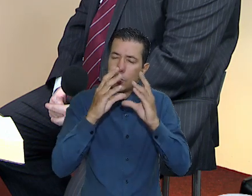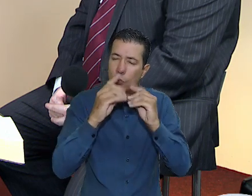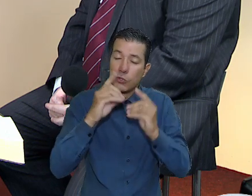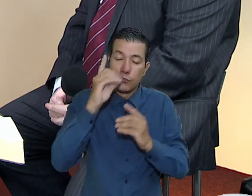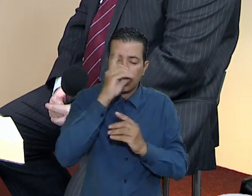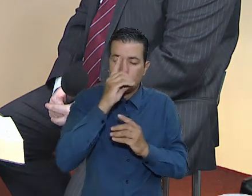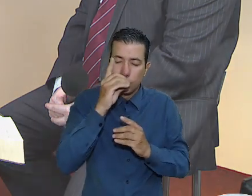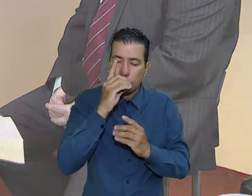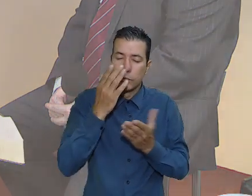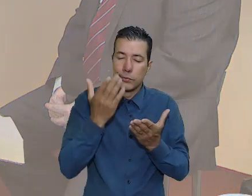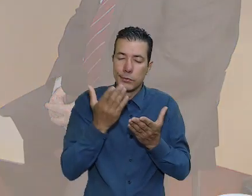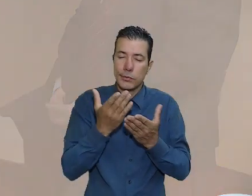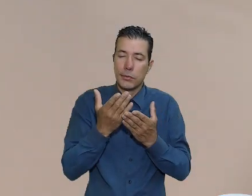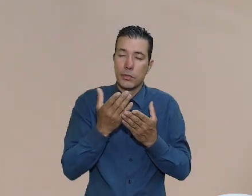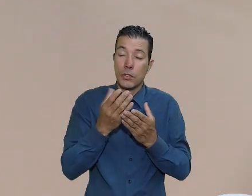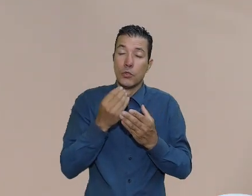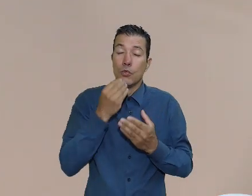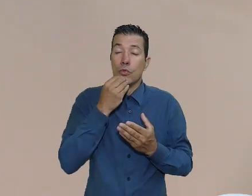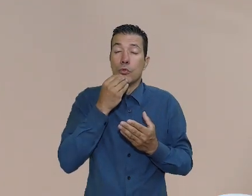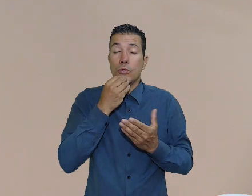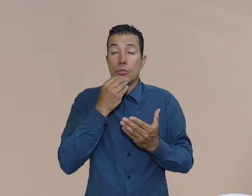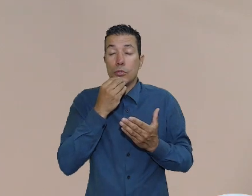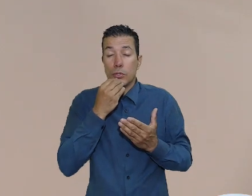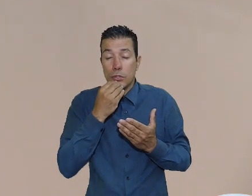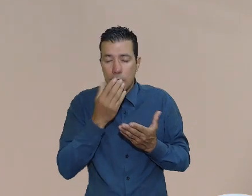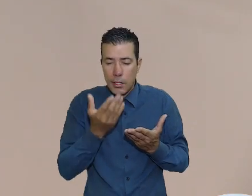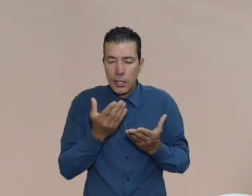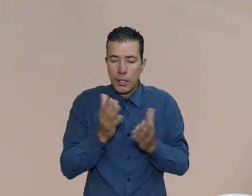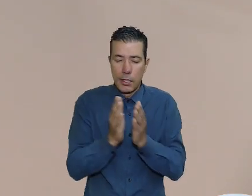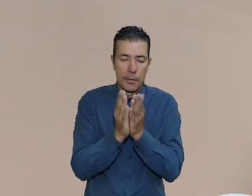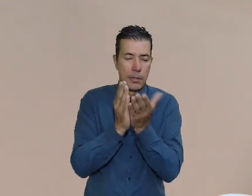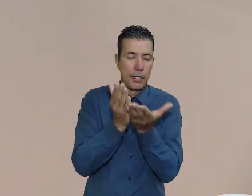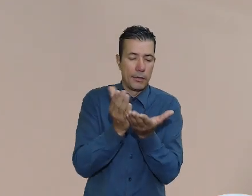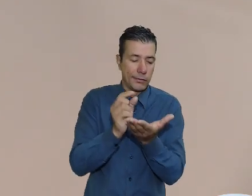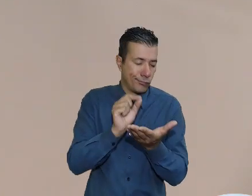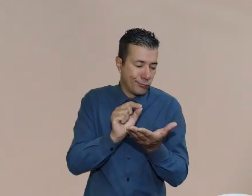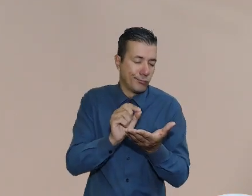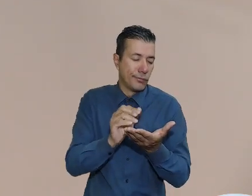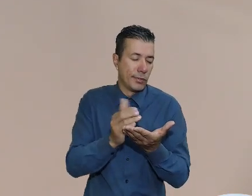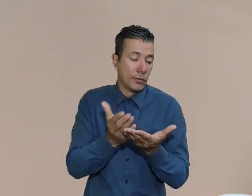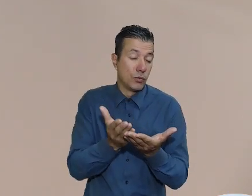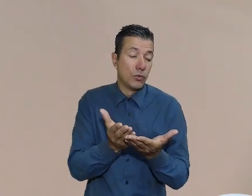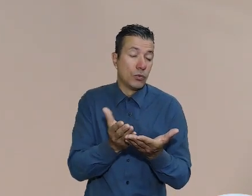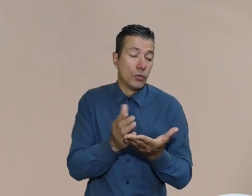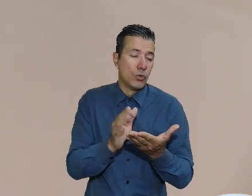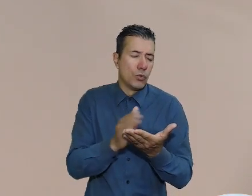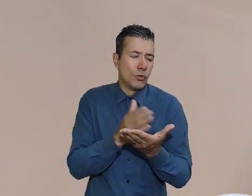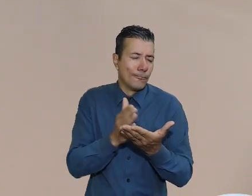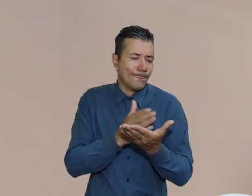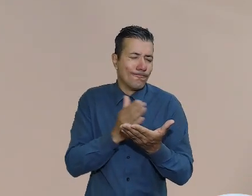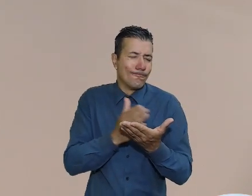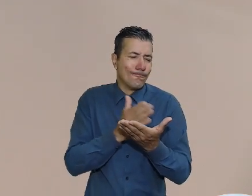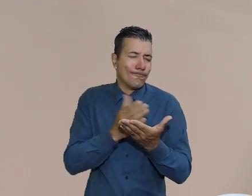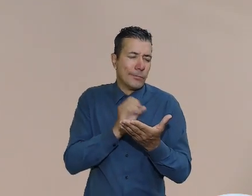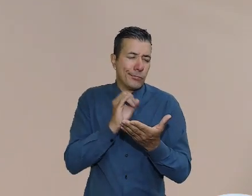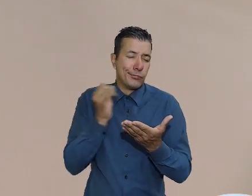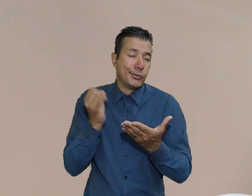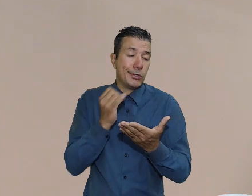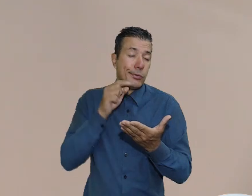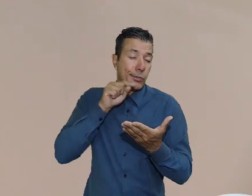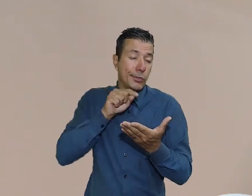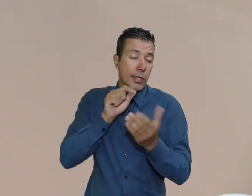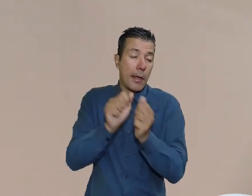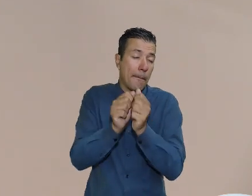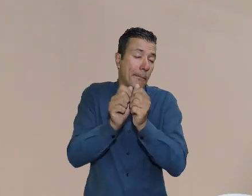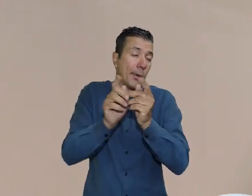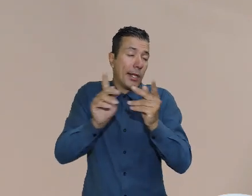domingo, obrigado porque nós temos o privilégio de ter a sua palavra em nossas mãos. Agora vamos abrir um livro muito importante da sua palavra, que é o